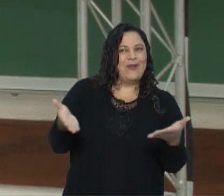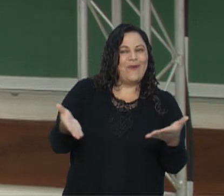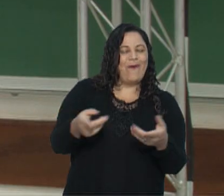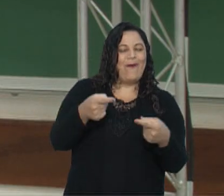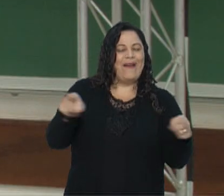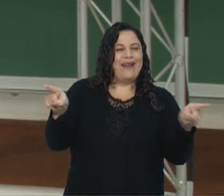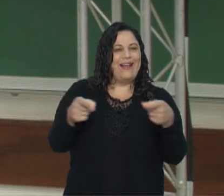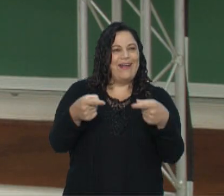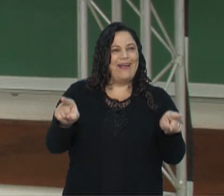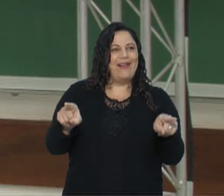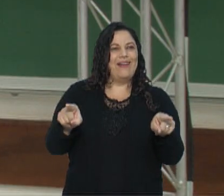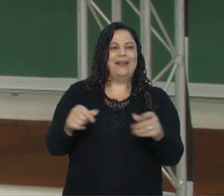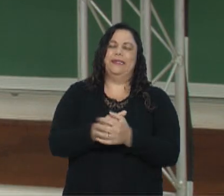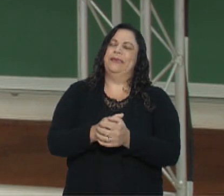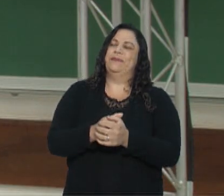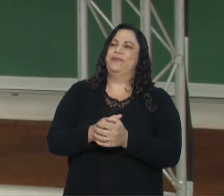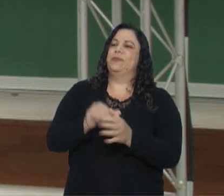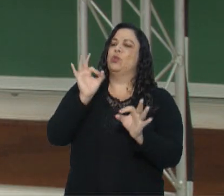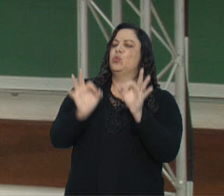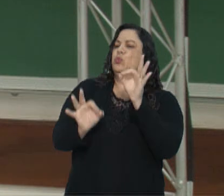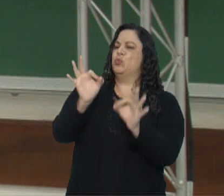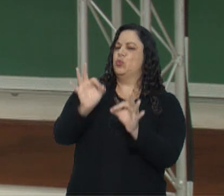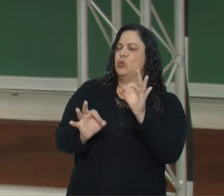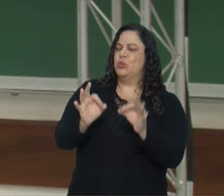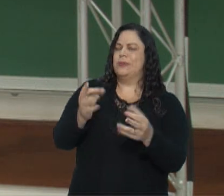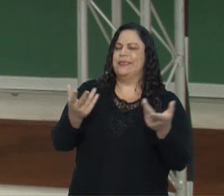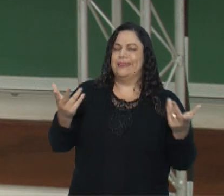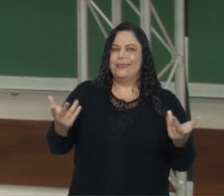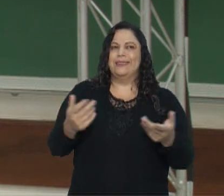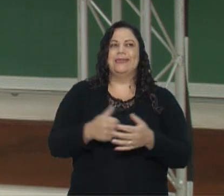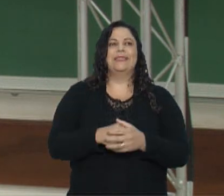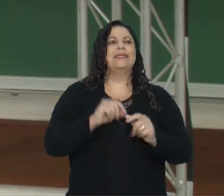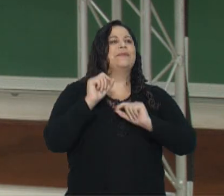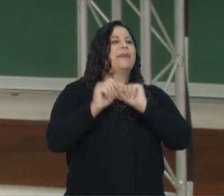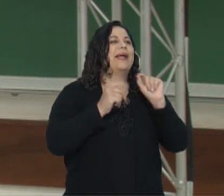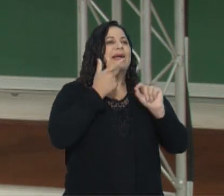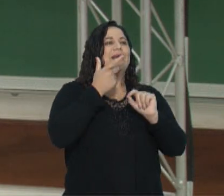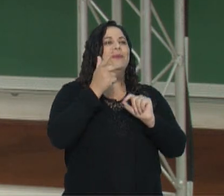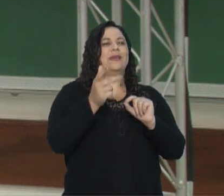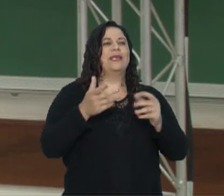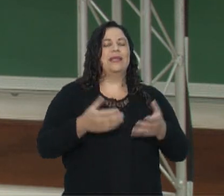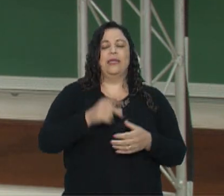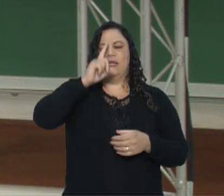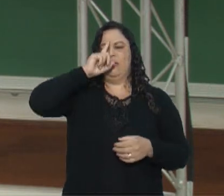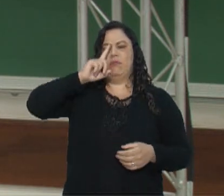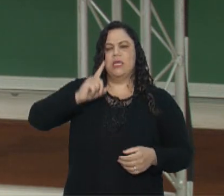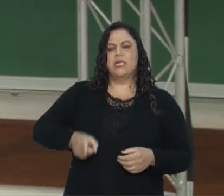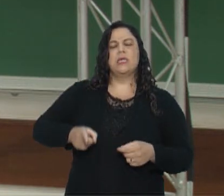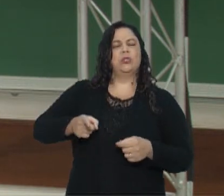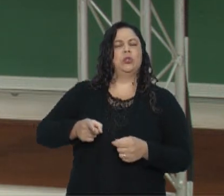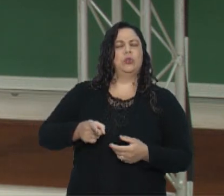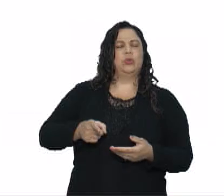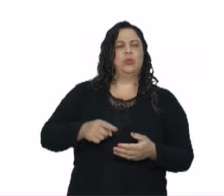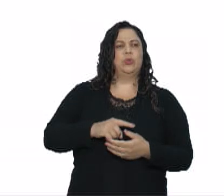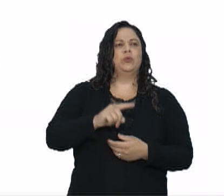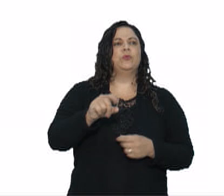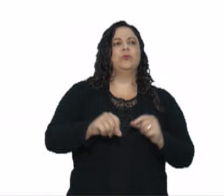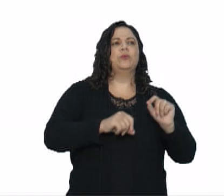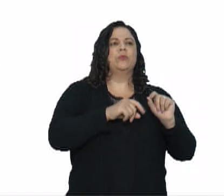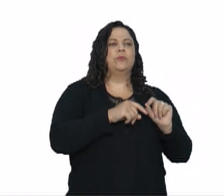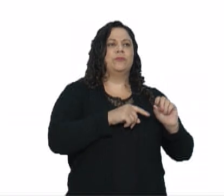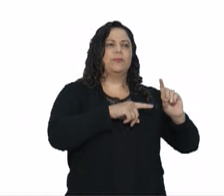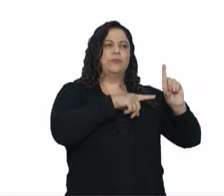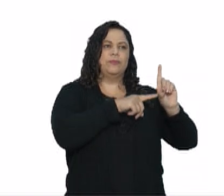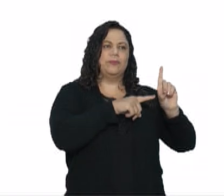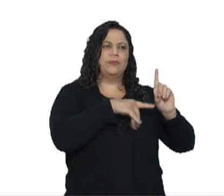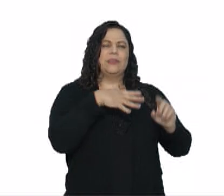juiz, pare agora. Vanderleia, imperativo, ordem, desejo. Eu amava como amava